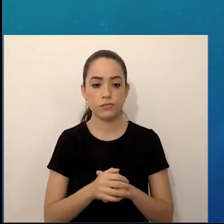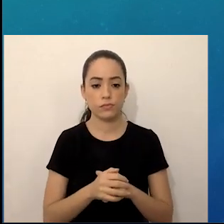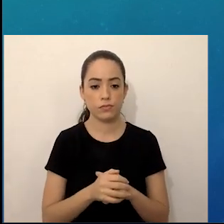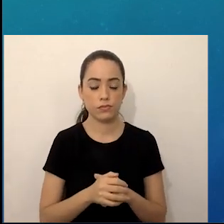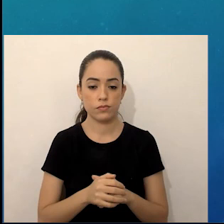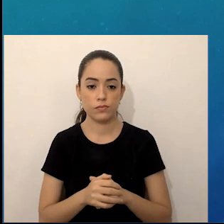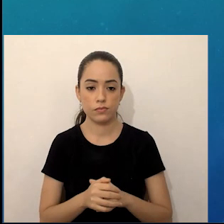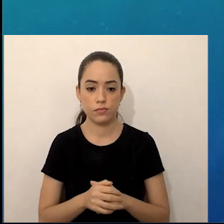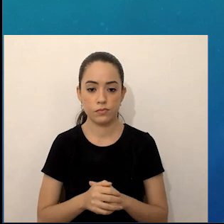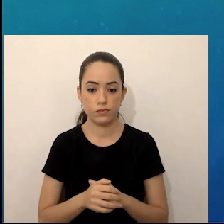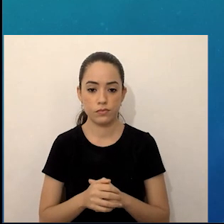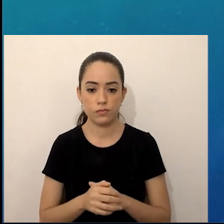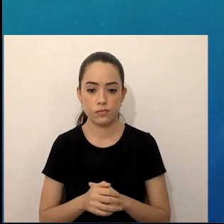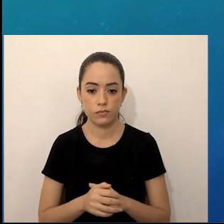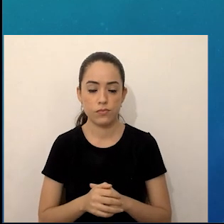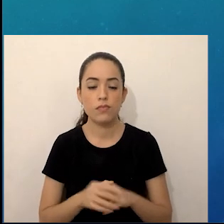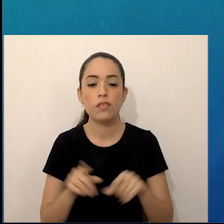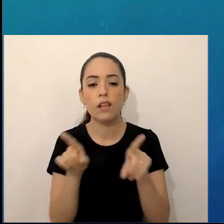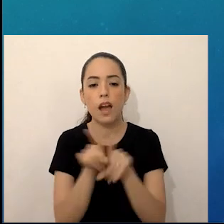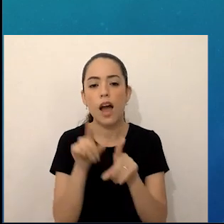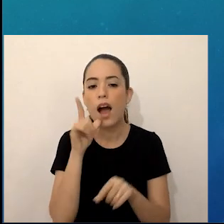cavidade subgerminativa.